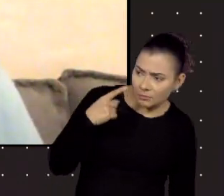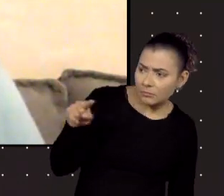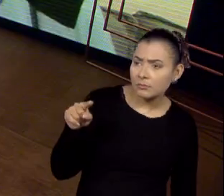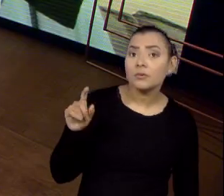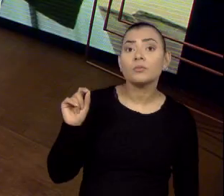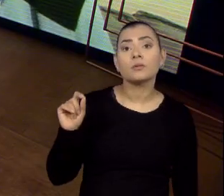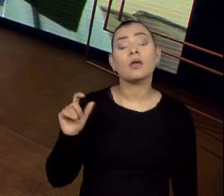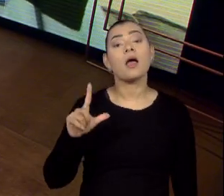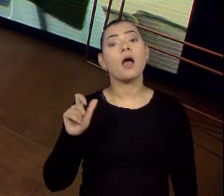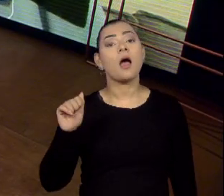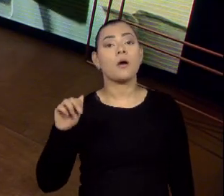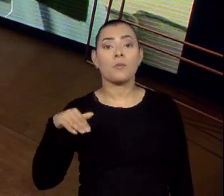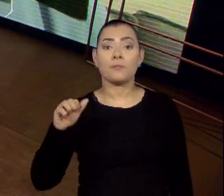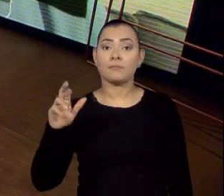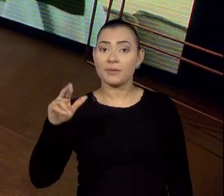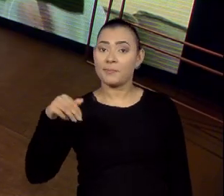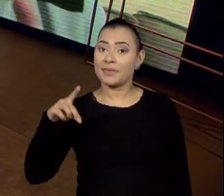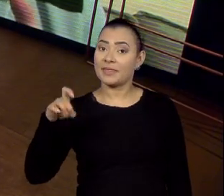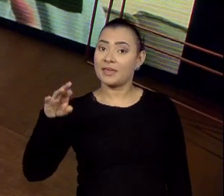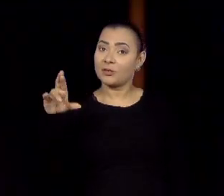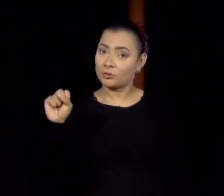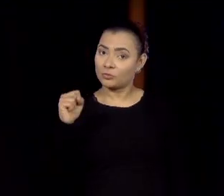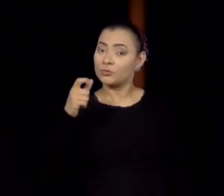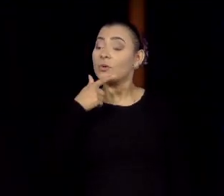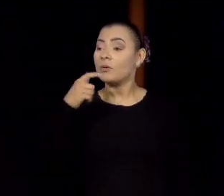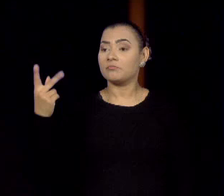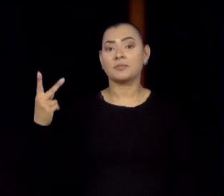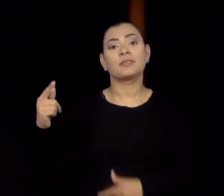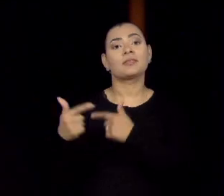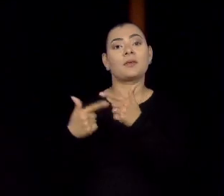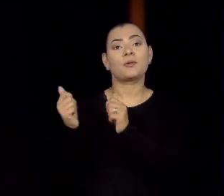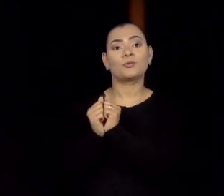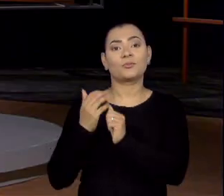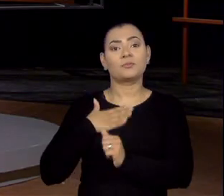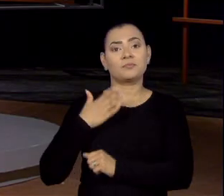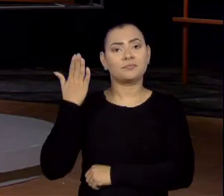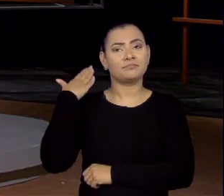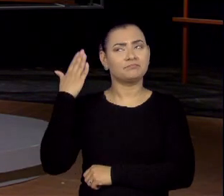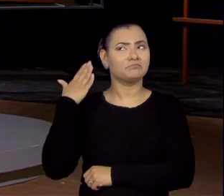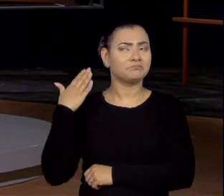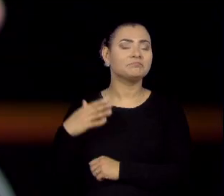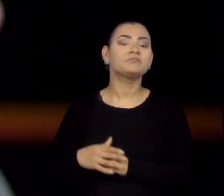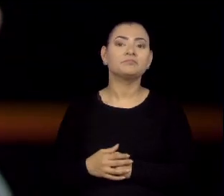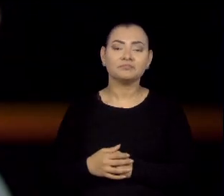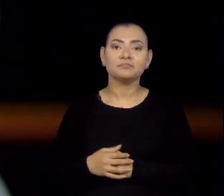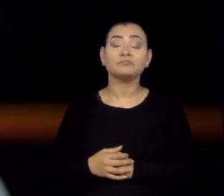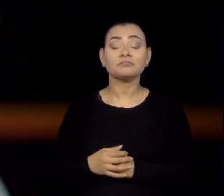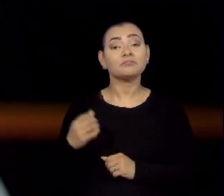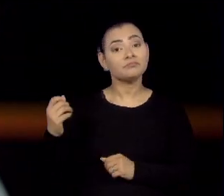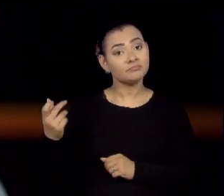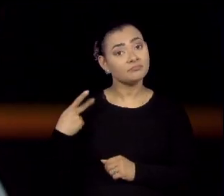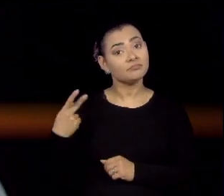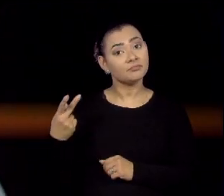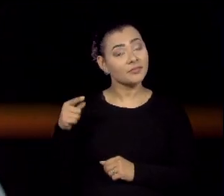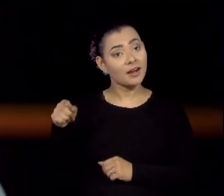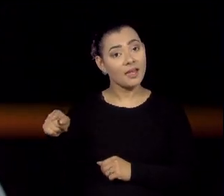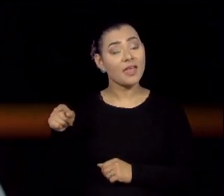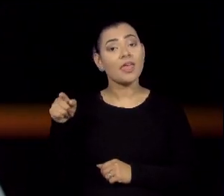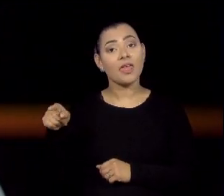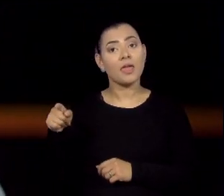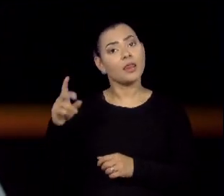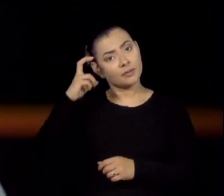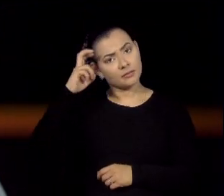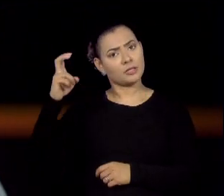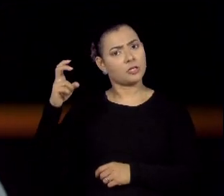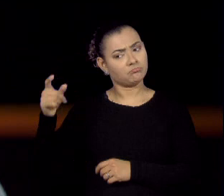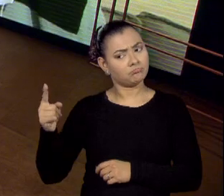Medeiros, que tinha trabalhado comigo no Imparcial. Ele era mais velho, ele era bem